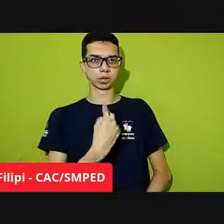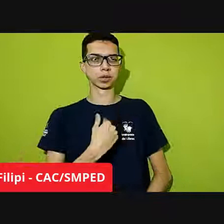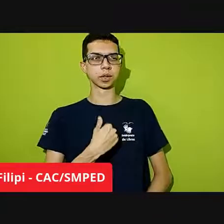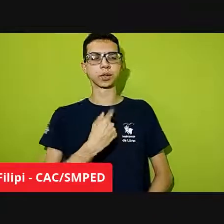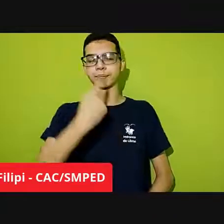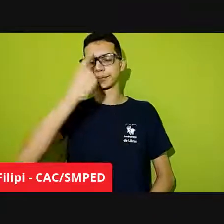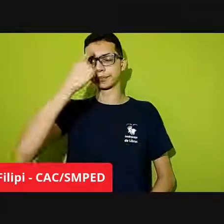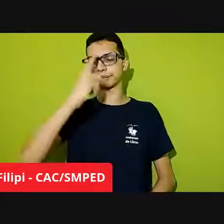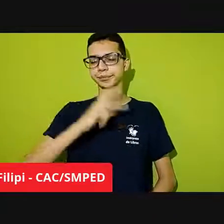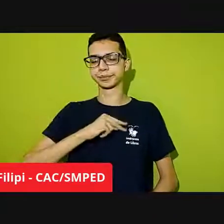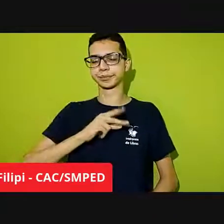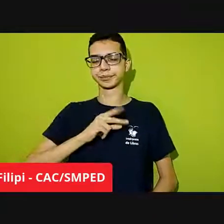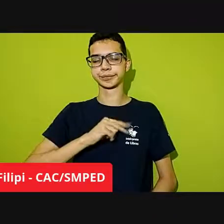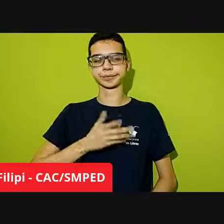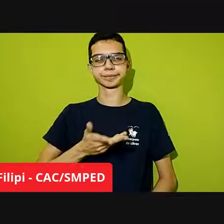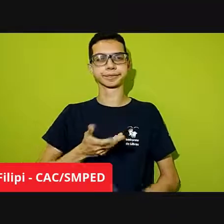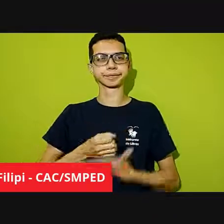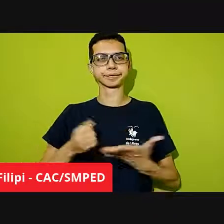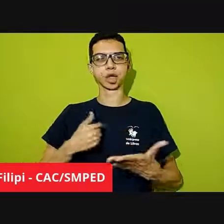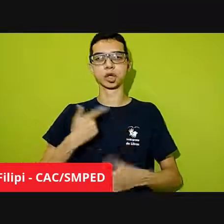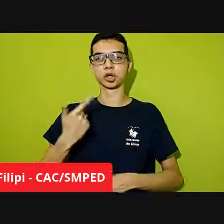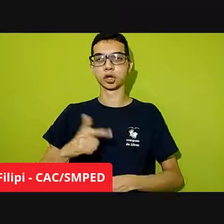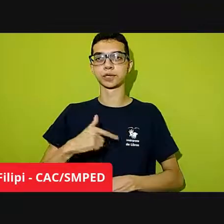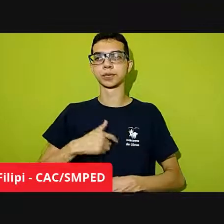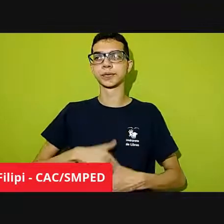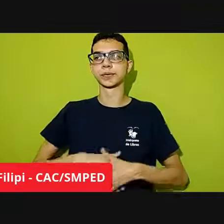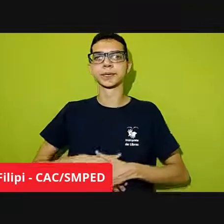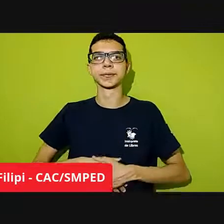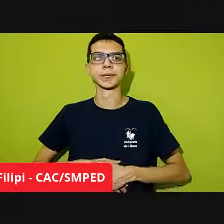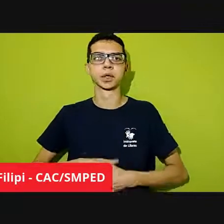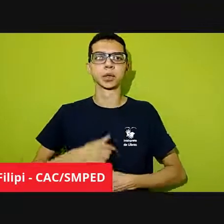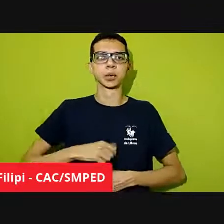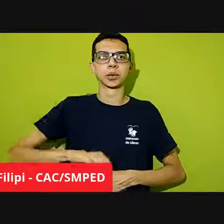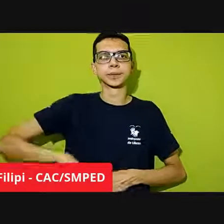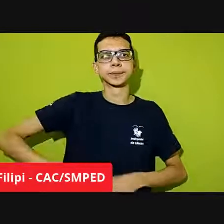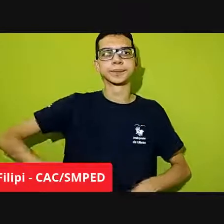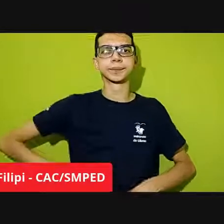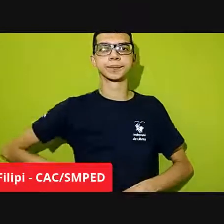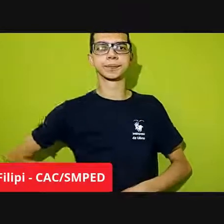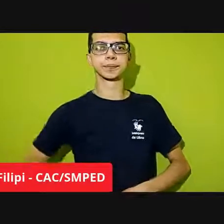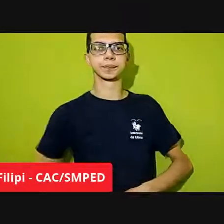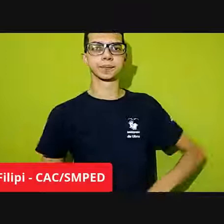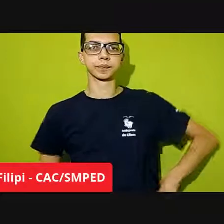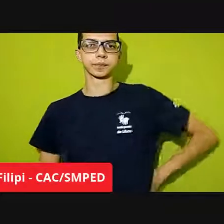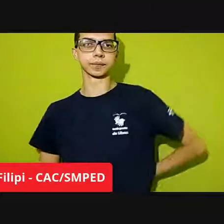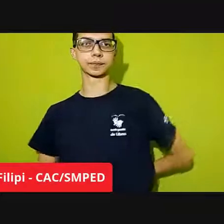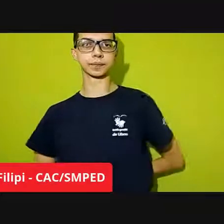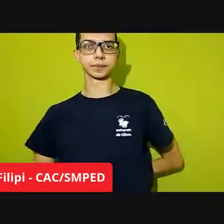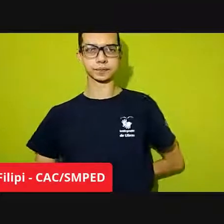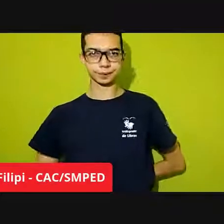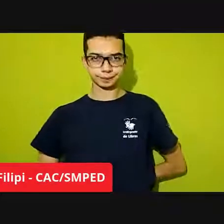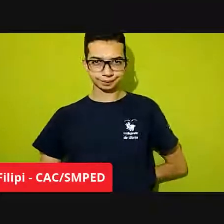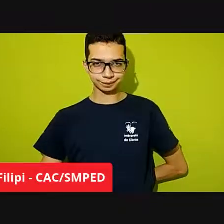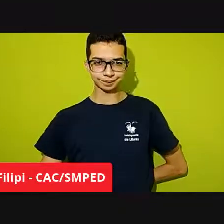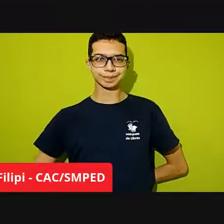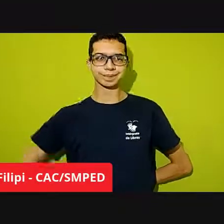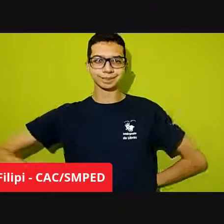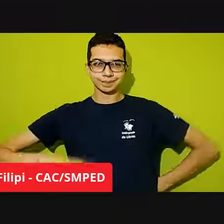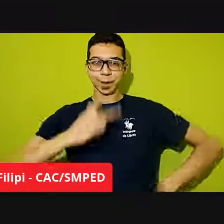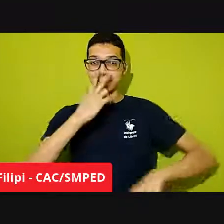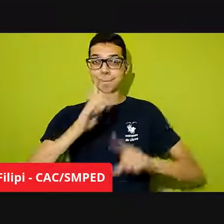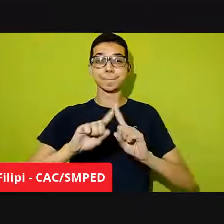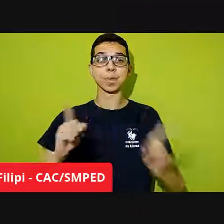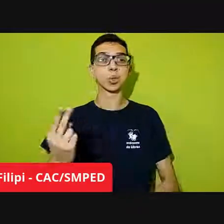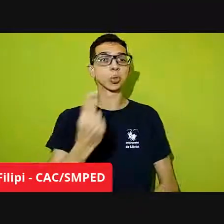pronto, interferência de novo. Segurei a mão aqui, comecei a esconder, coloquei para trás, a coisa toda. Mas aí não deu para, não